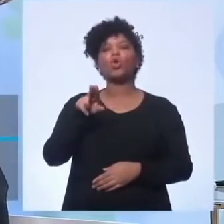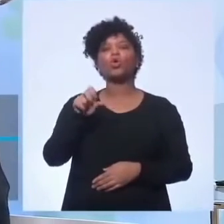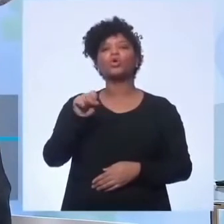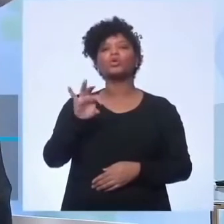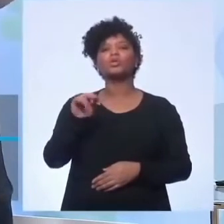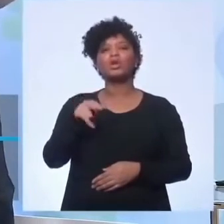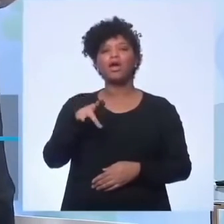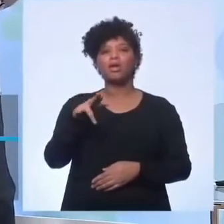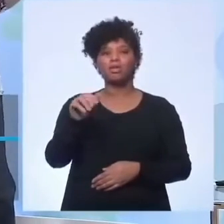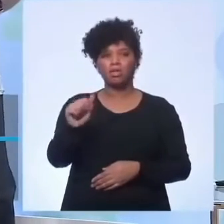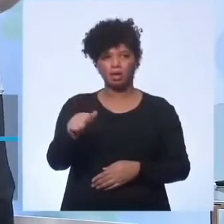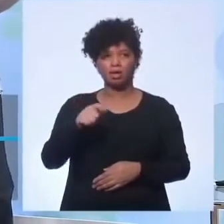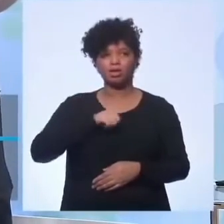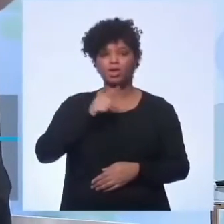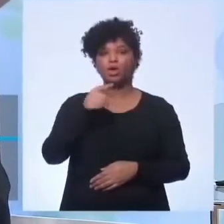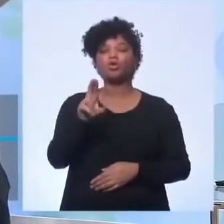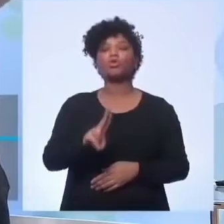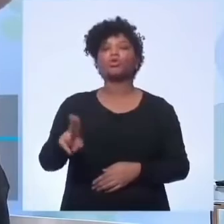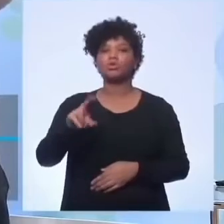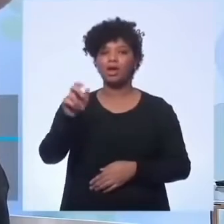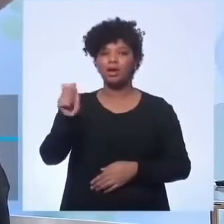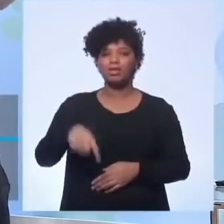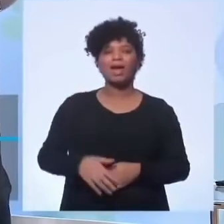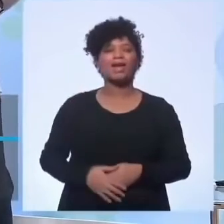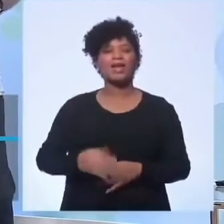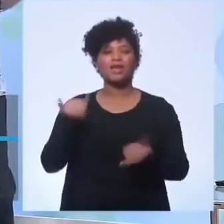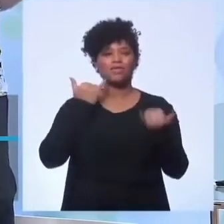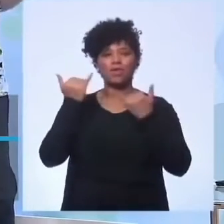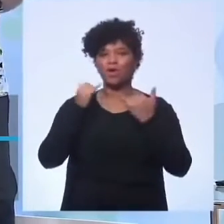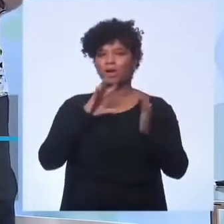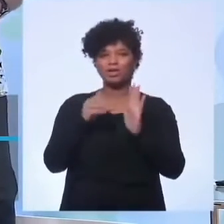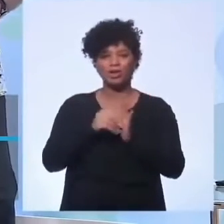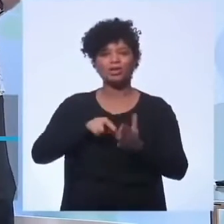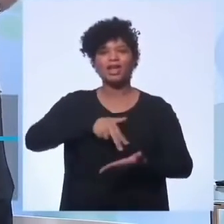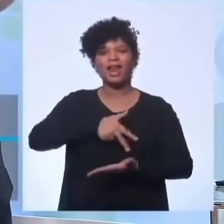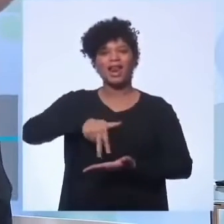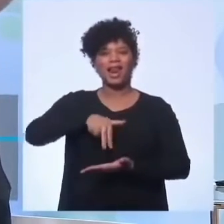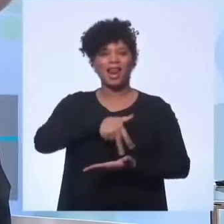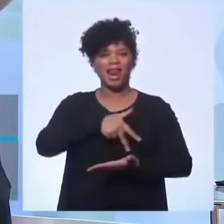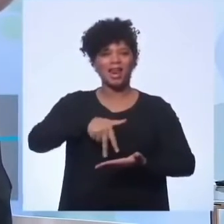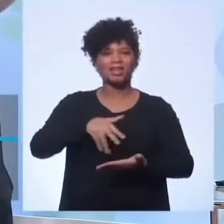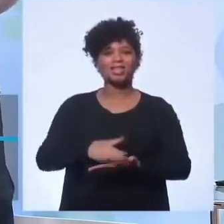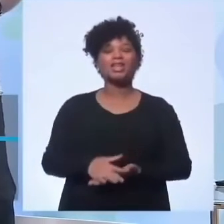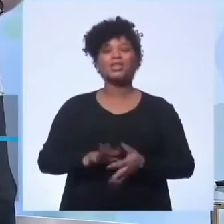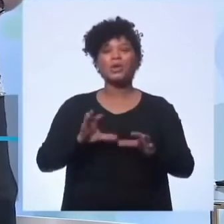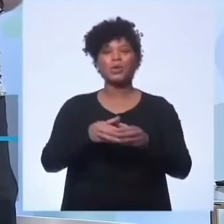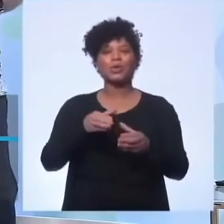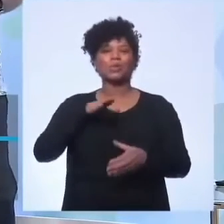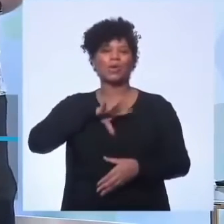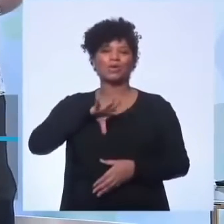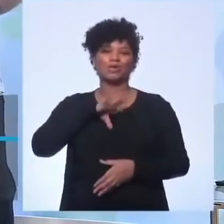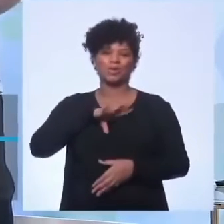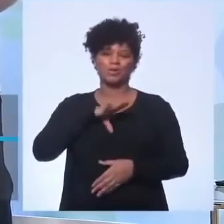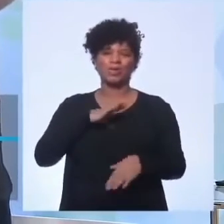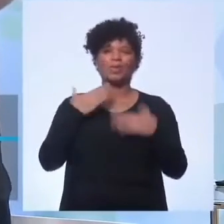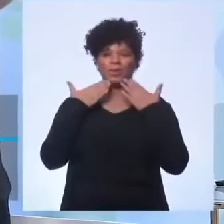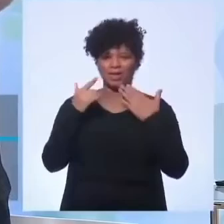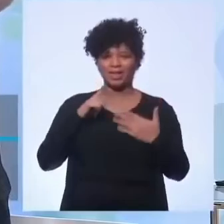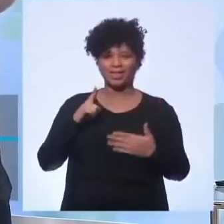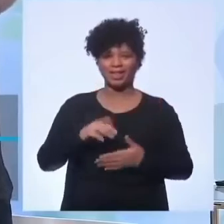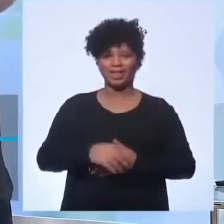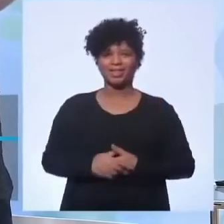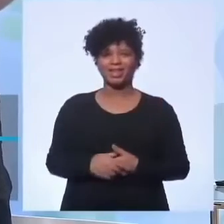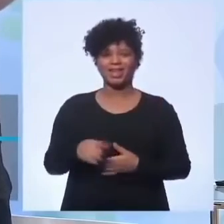instrumentos que os indígenas utilizavam e formação de danças aí, na qual os portugueses também trouxeram aí. Então,